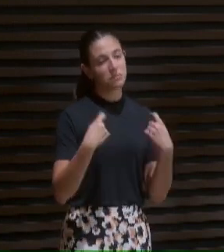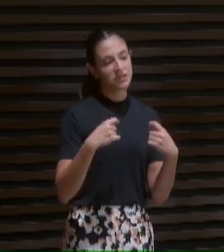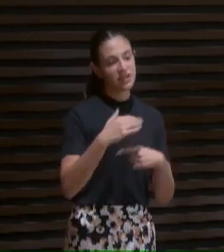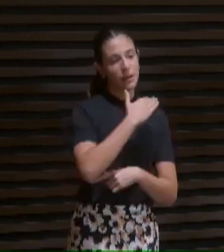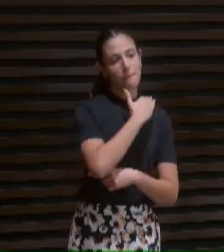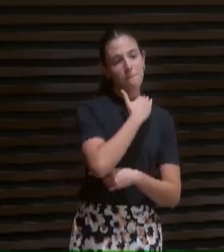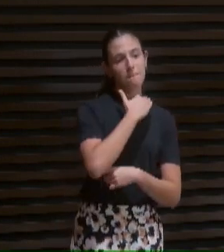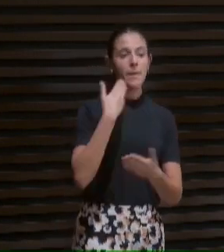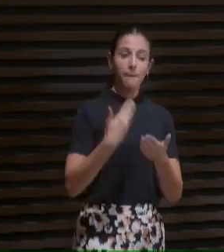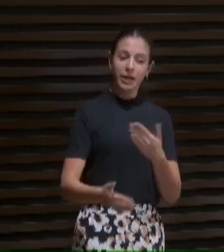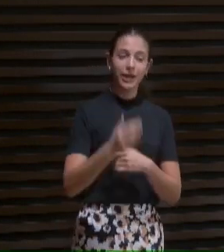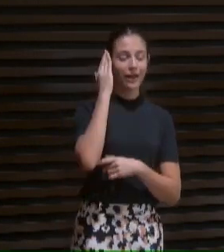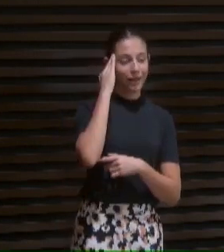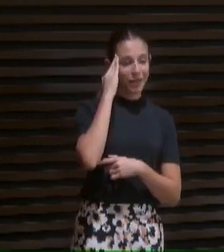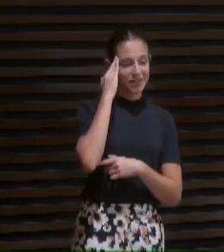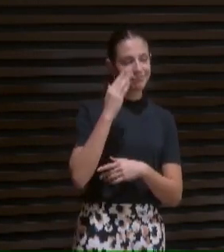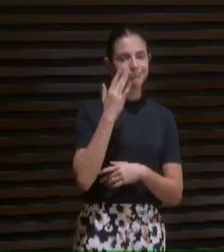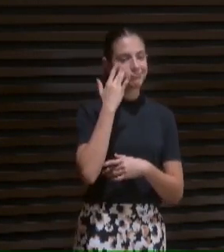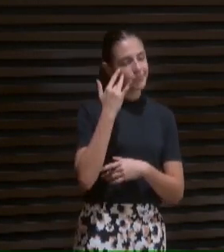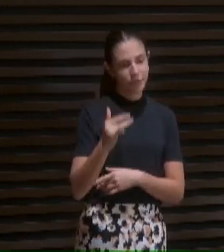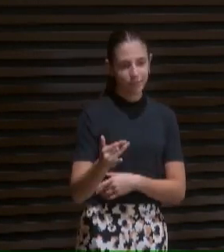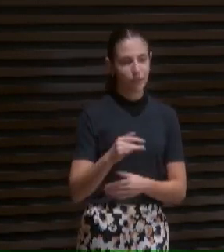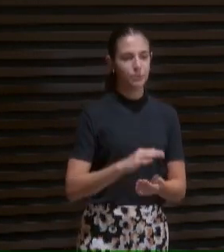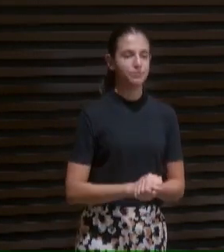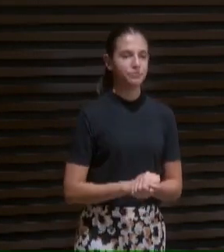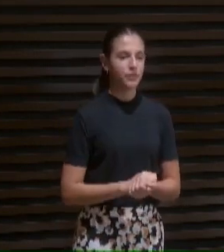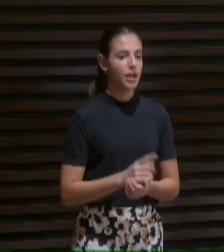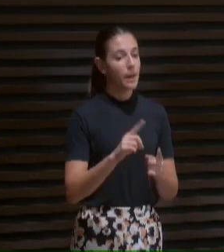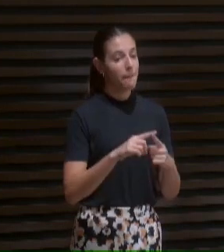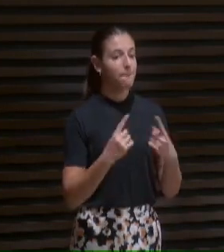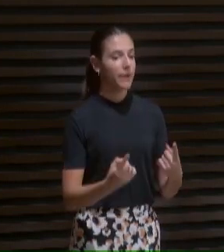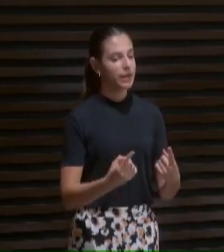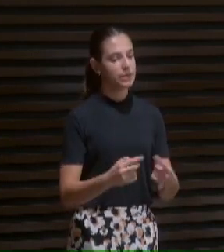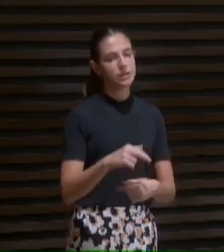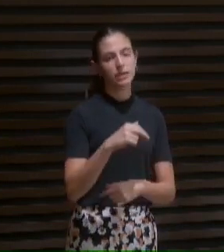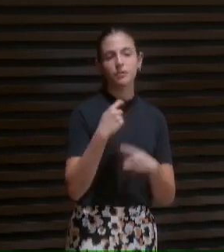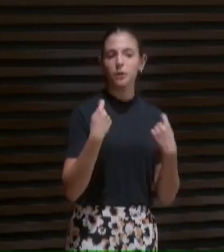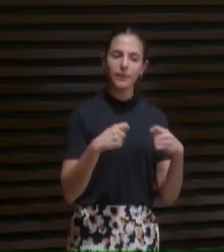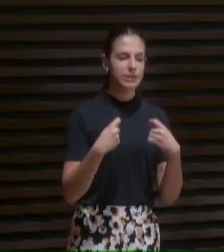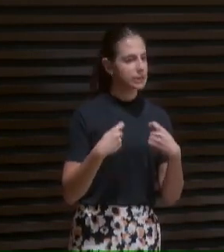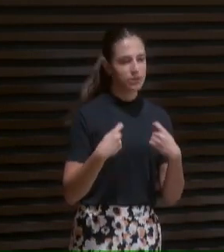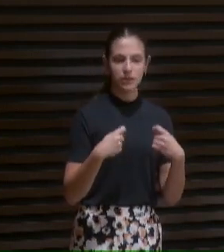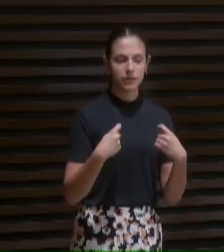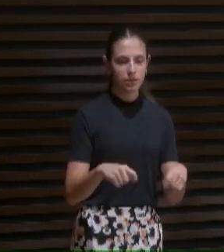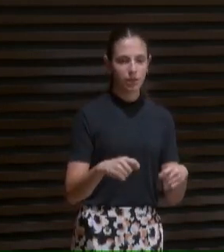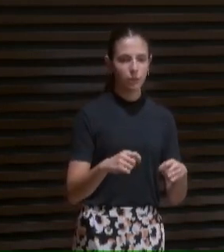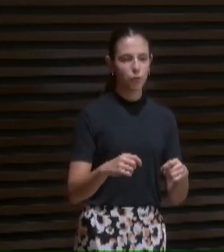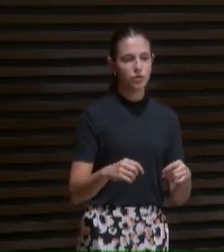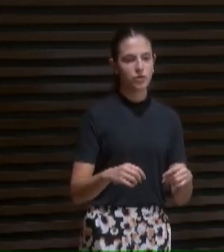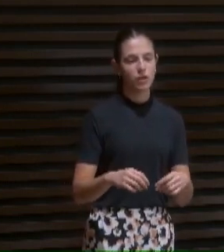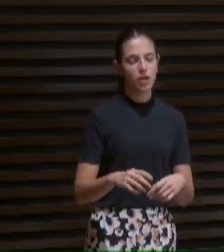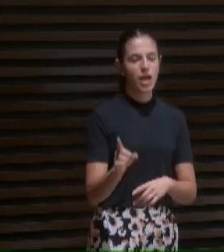é natural. Mas nós não temos que fazer negociata para ser politicamente